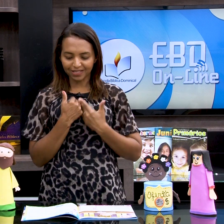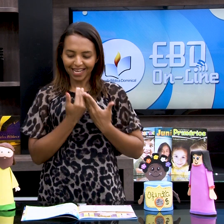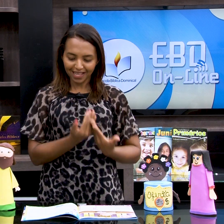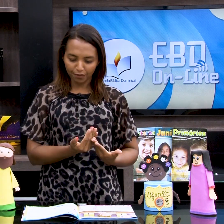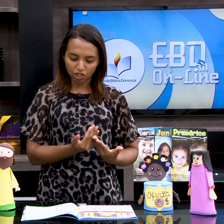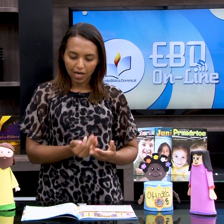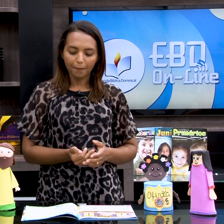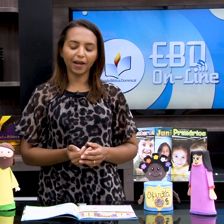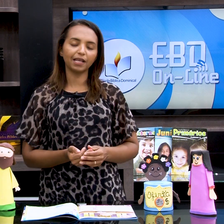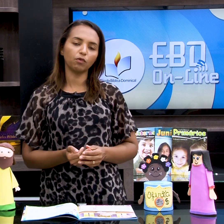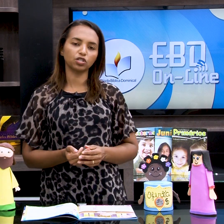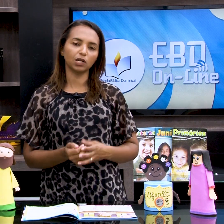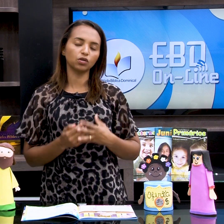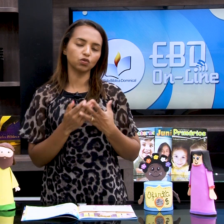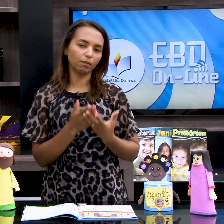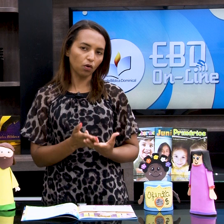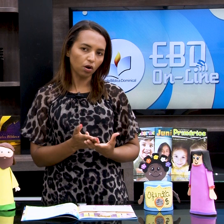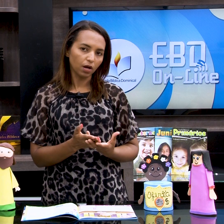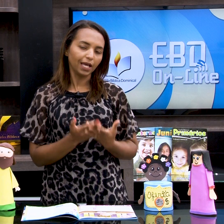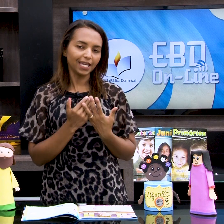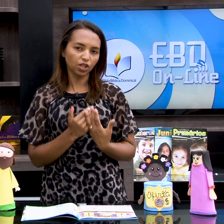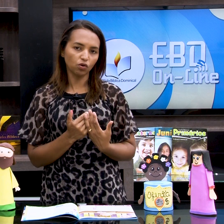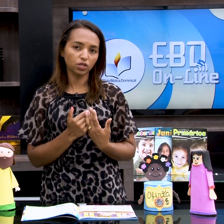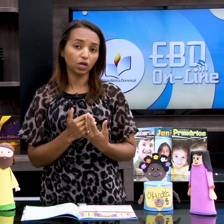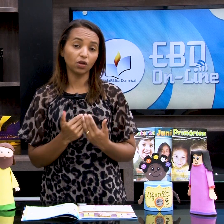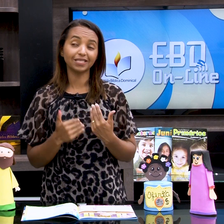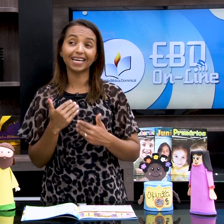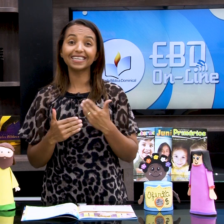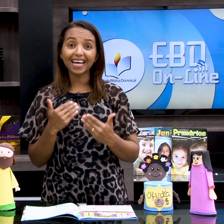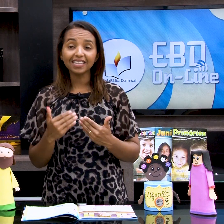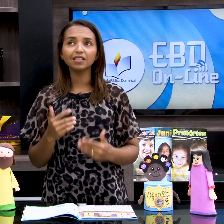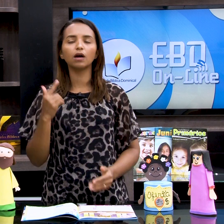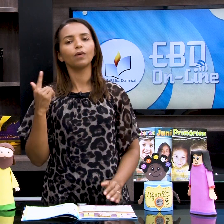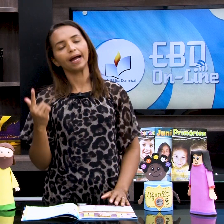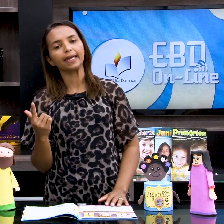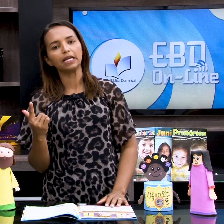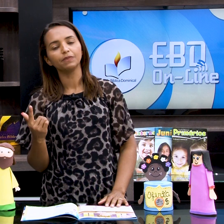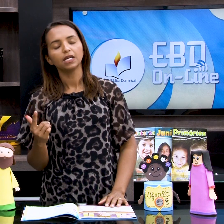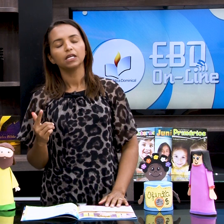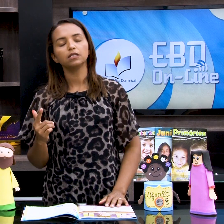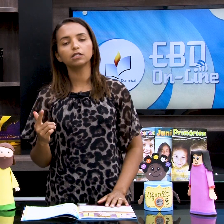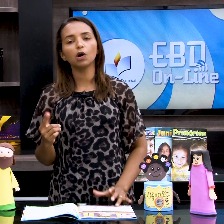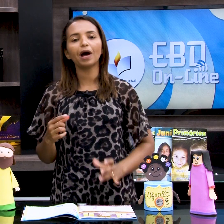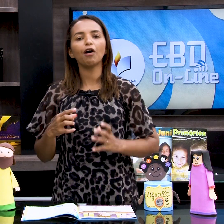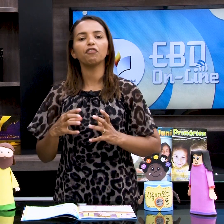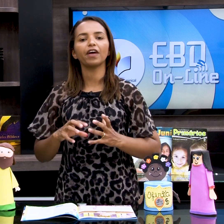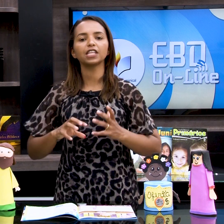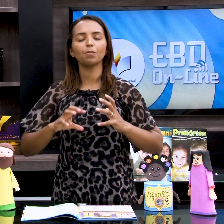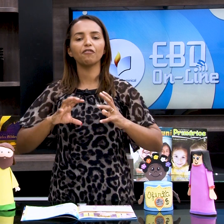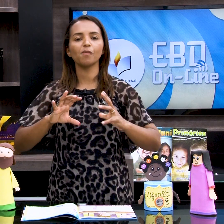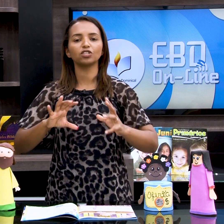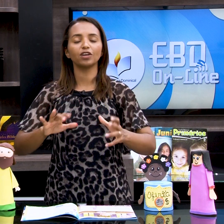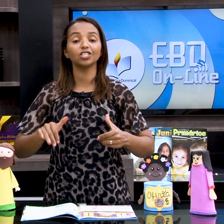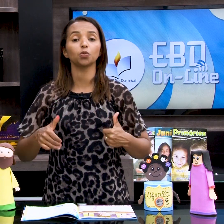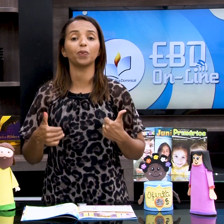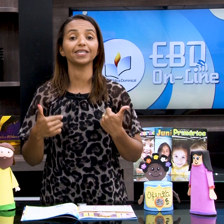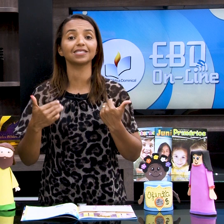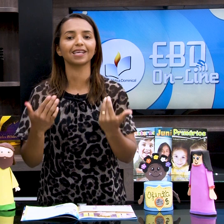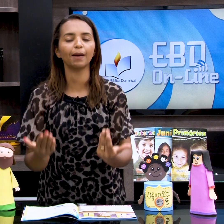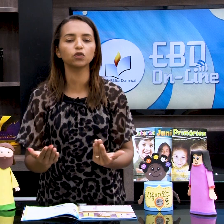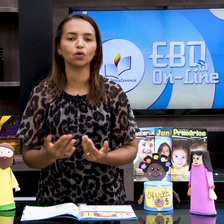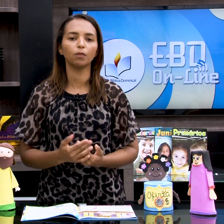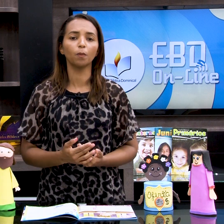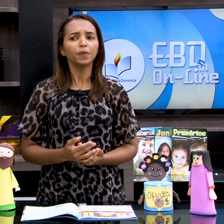fazemos a Deus para demonstrar o nosso amor e a e a nossa gratidão a ele então a oferta é uma forma de nós